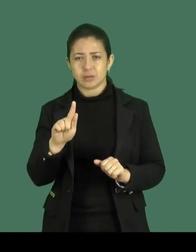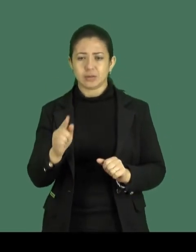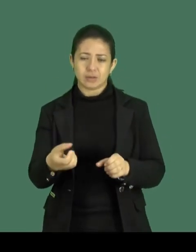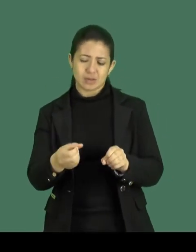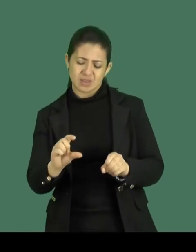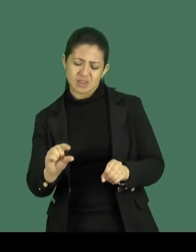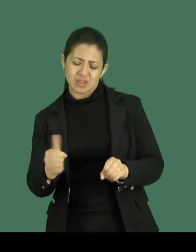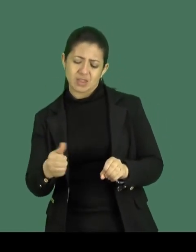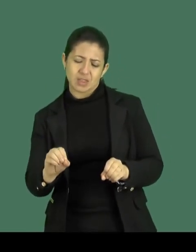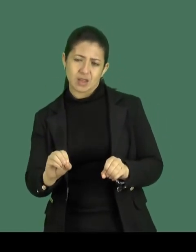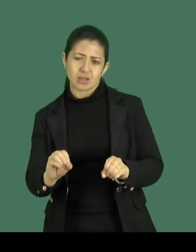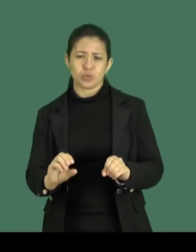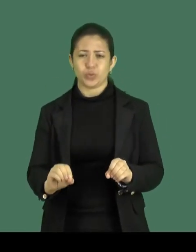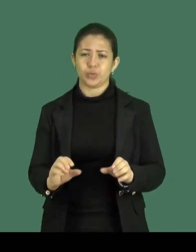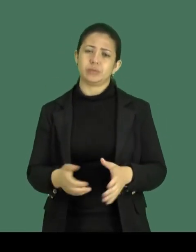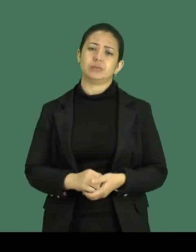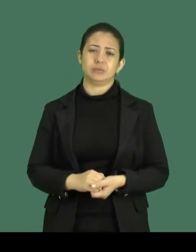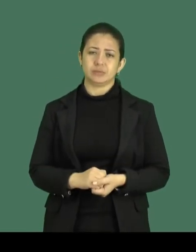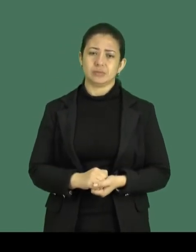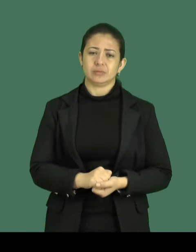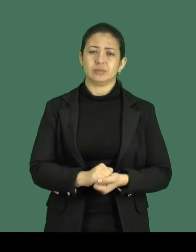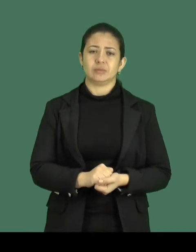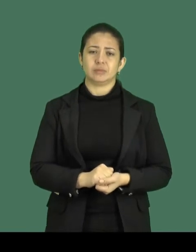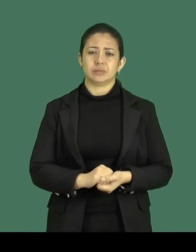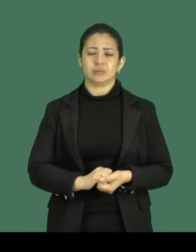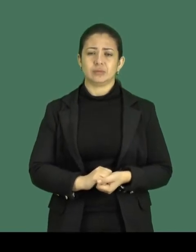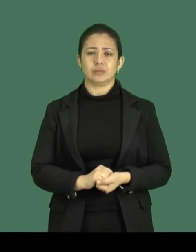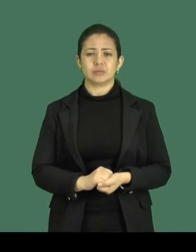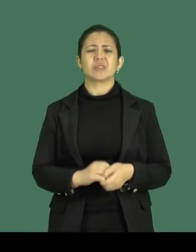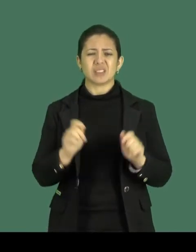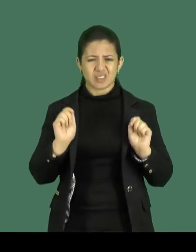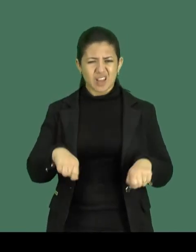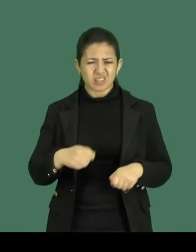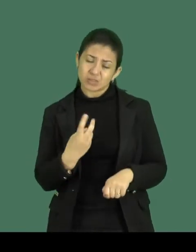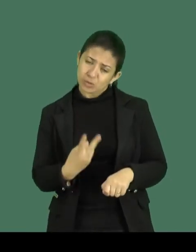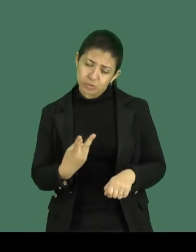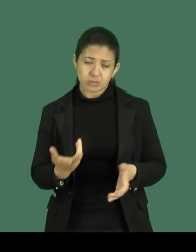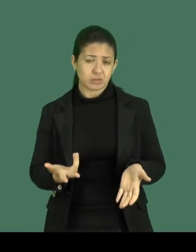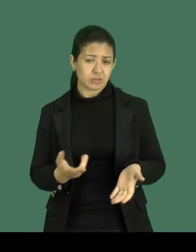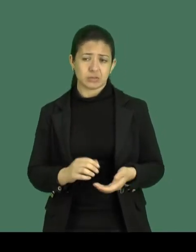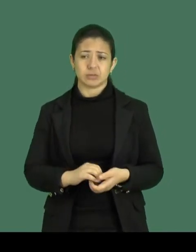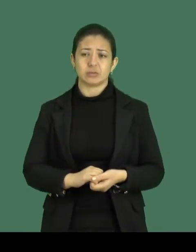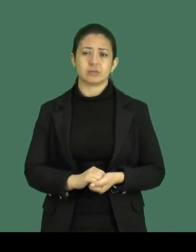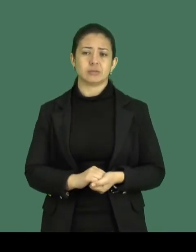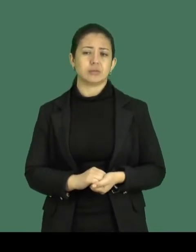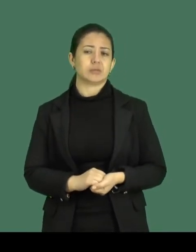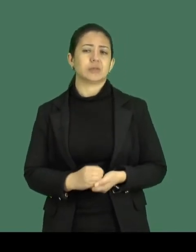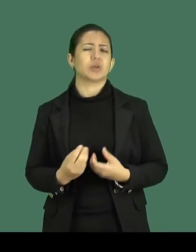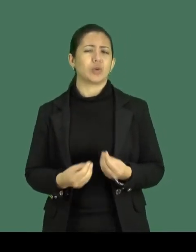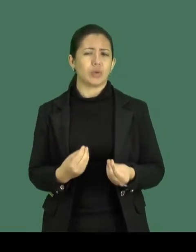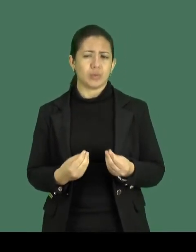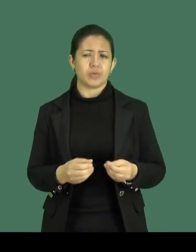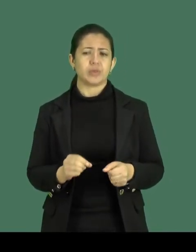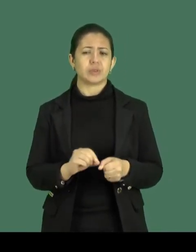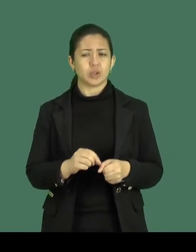100 nós já vimos aqui, né, que dá 2. Então, vai ficar 2 vezes 2, que dá